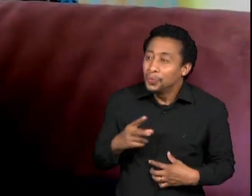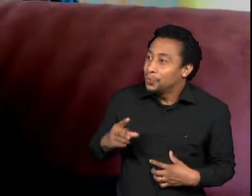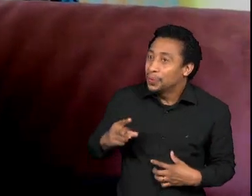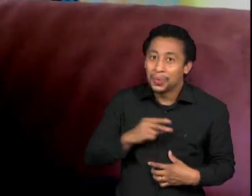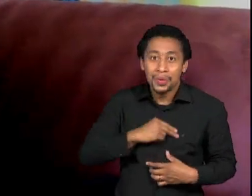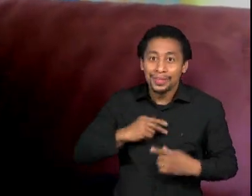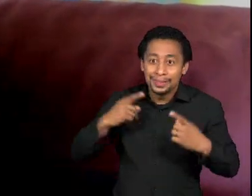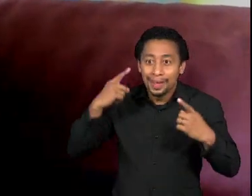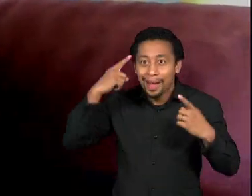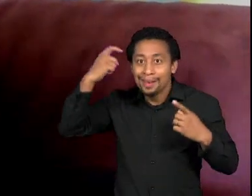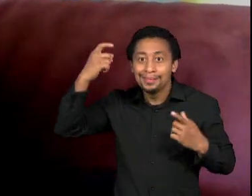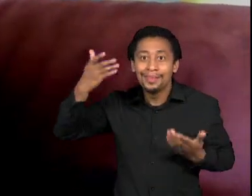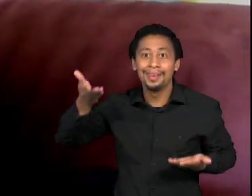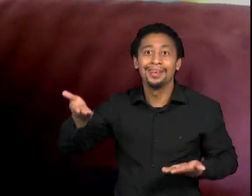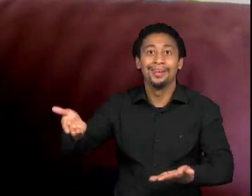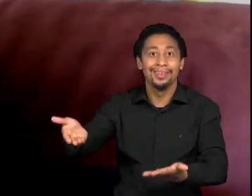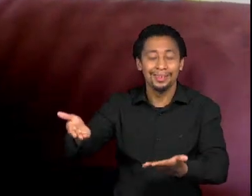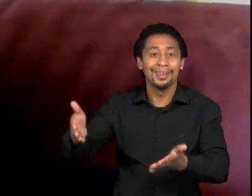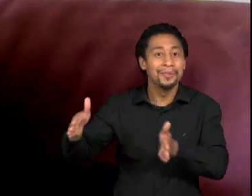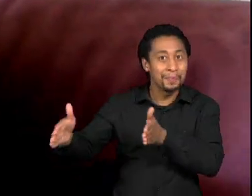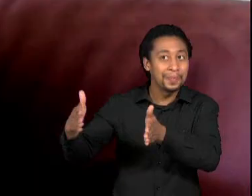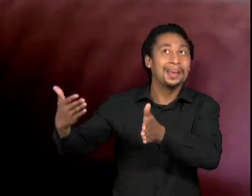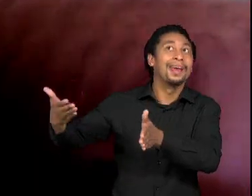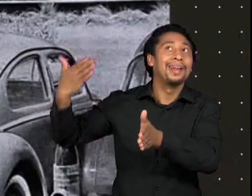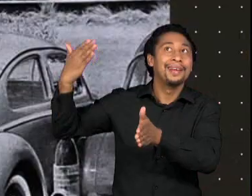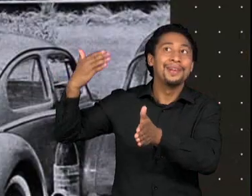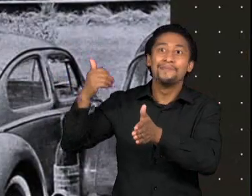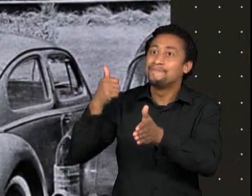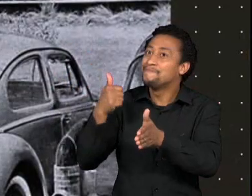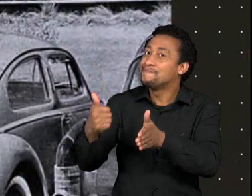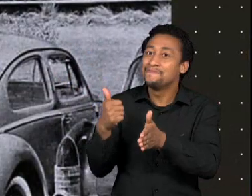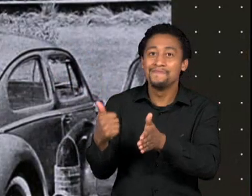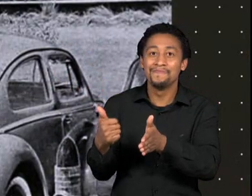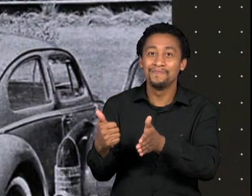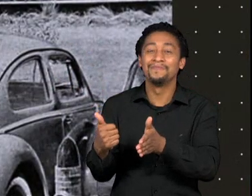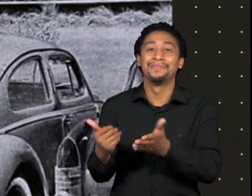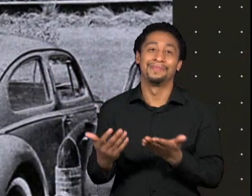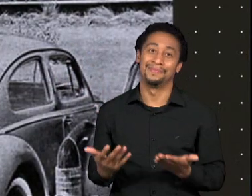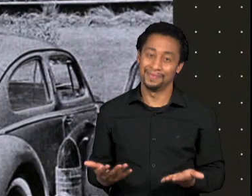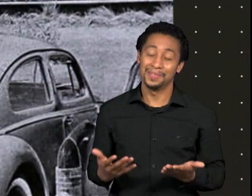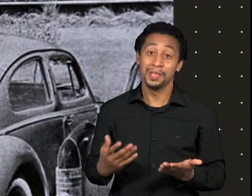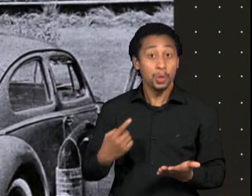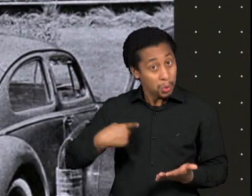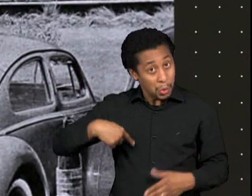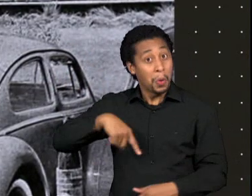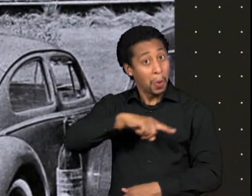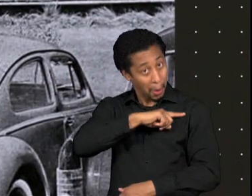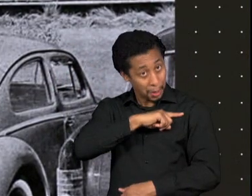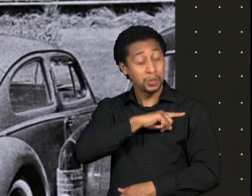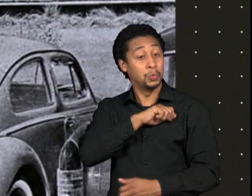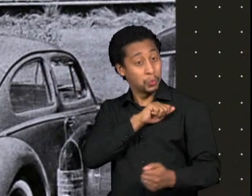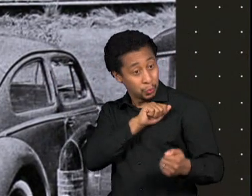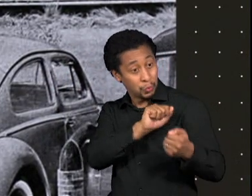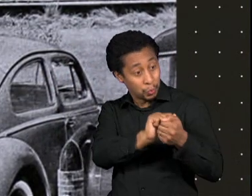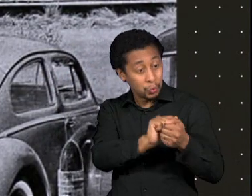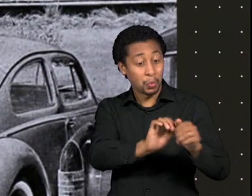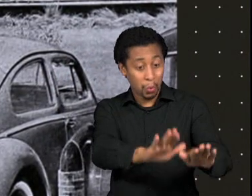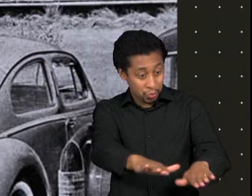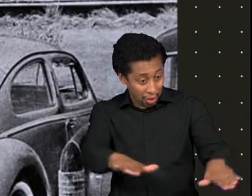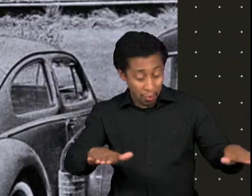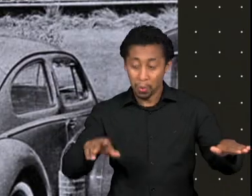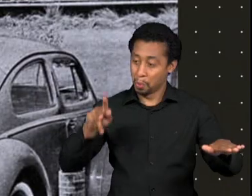ideia de Brasília naquela época. Quer dizer, nós, alunos e professores,